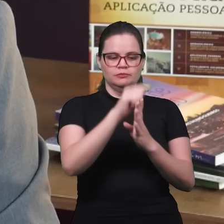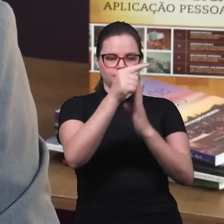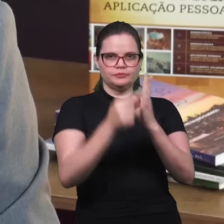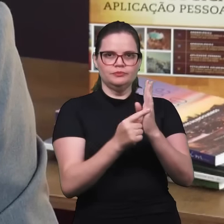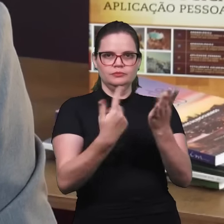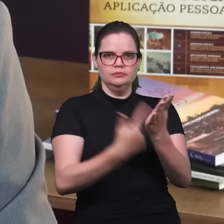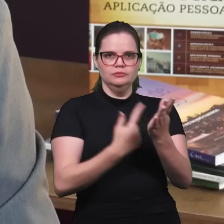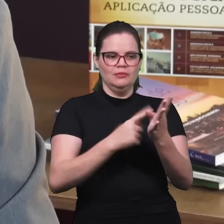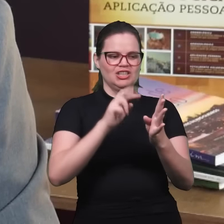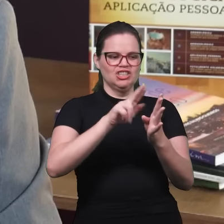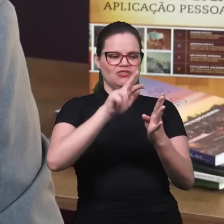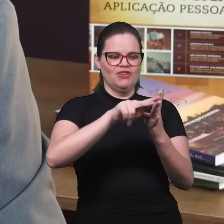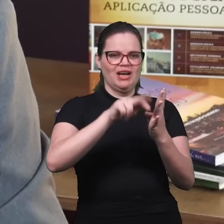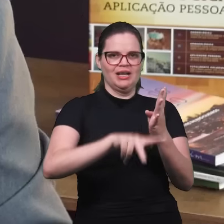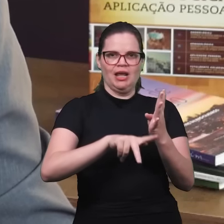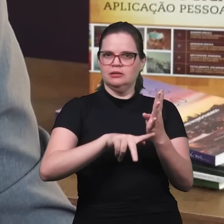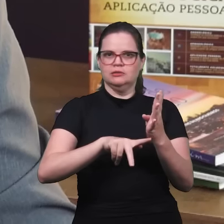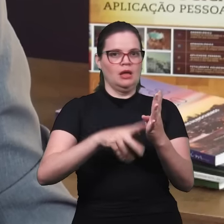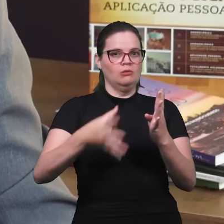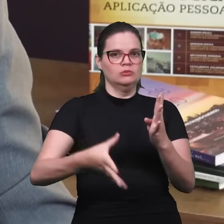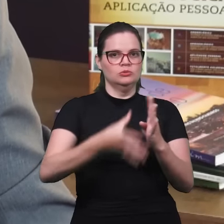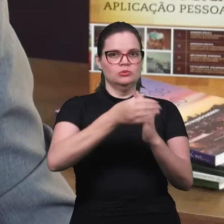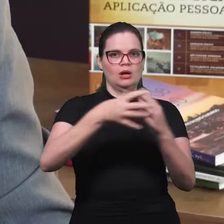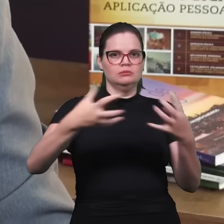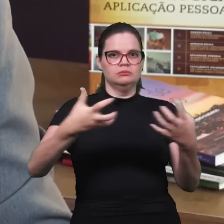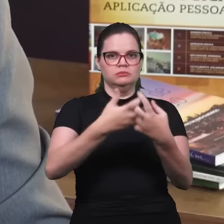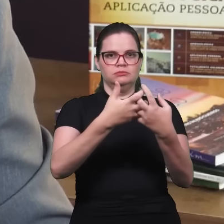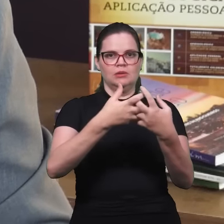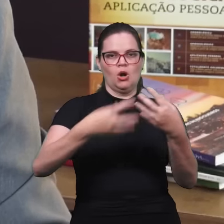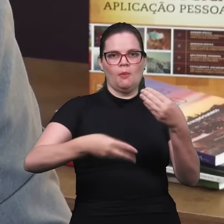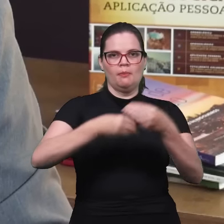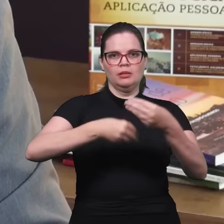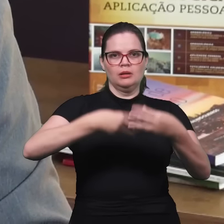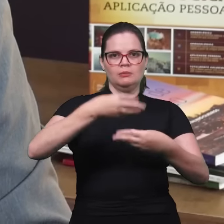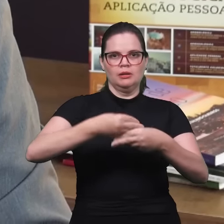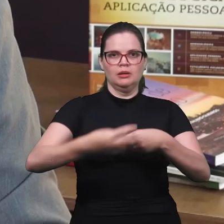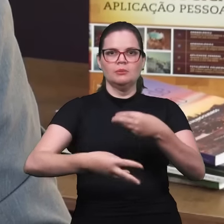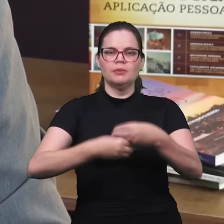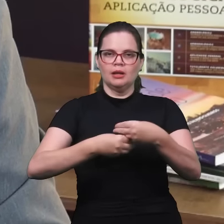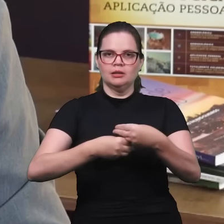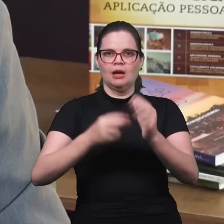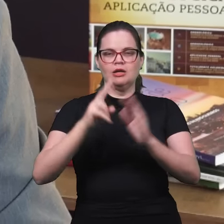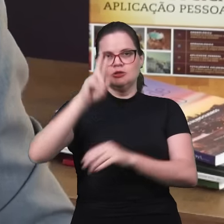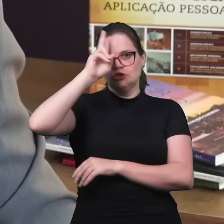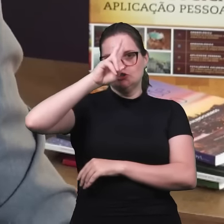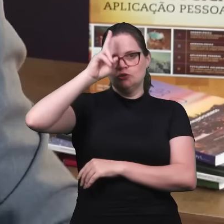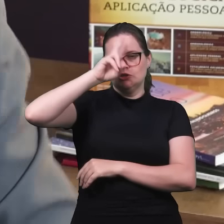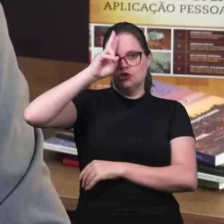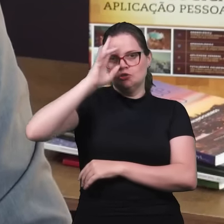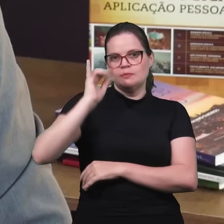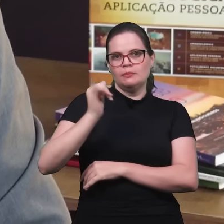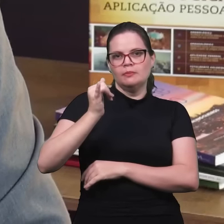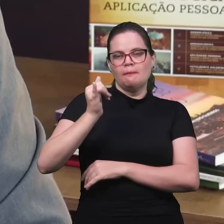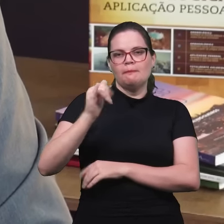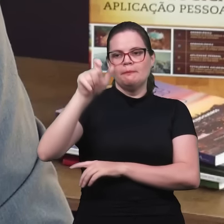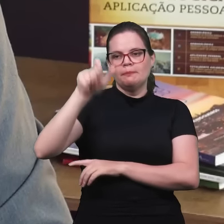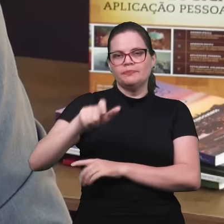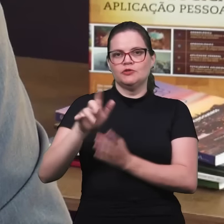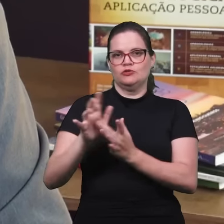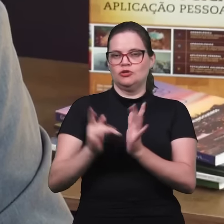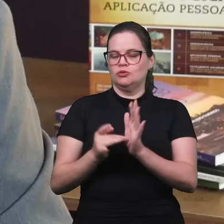se contradizer, nem se combater, mas um vai completar o outro para mostrar a respeito da pessoa do Senhor Jesus. Sim.